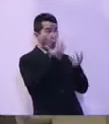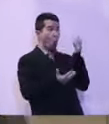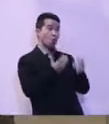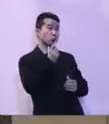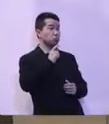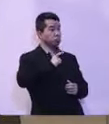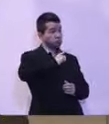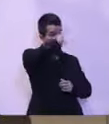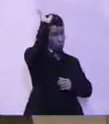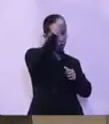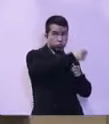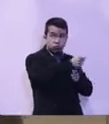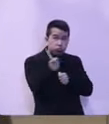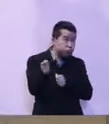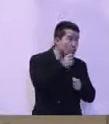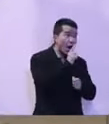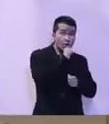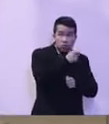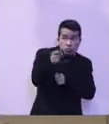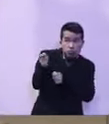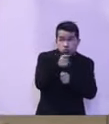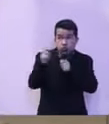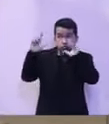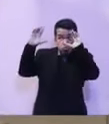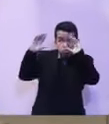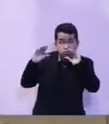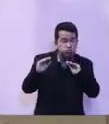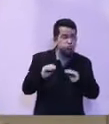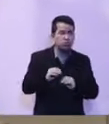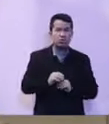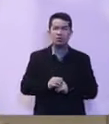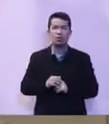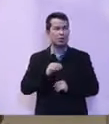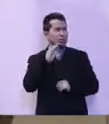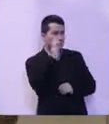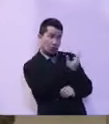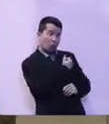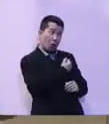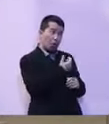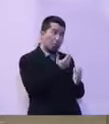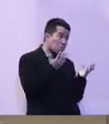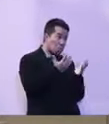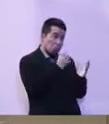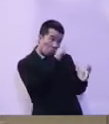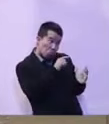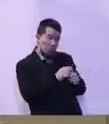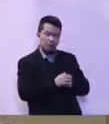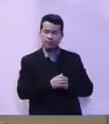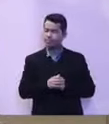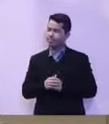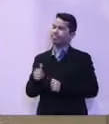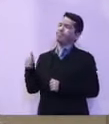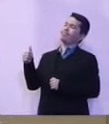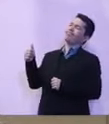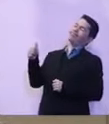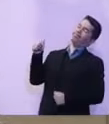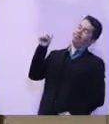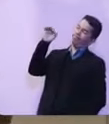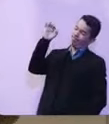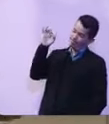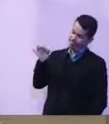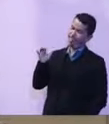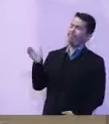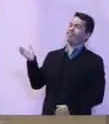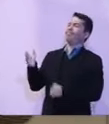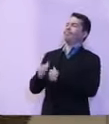tentar salvar alguém daquele incêndio. Pois é, Jesus é o nosso Salvador,